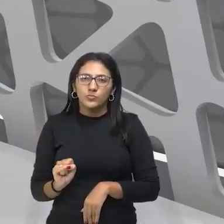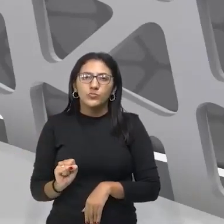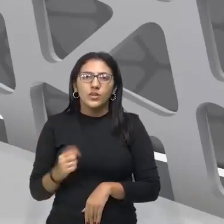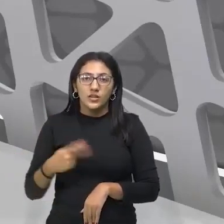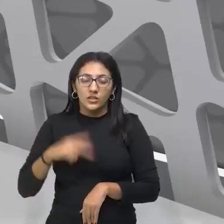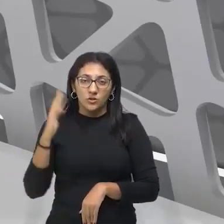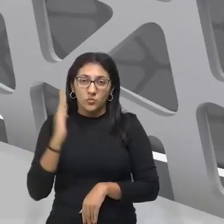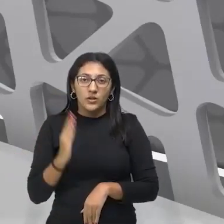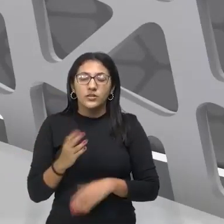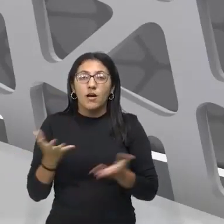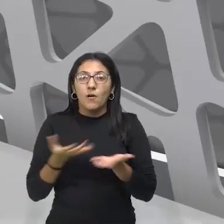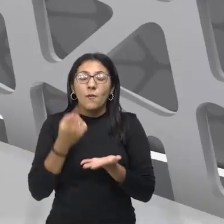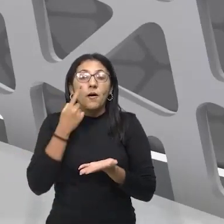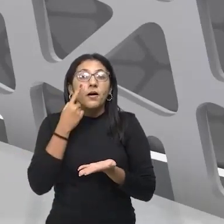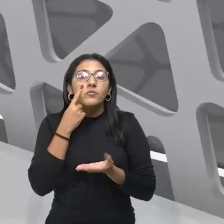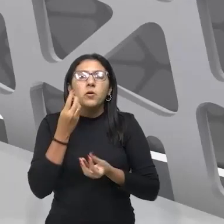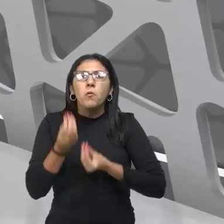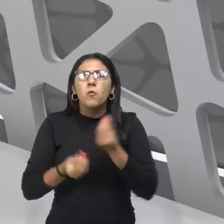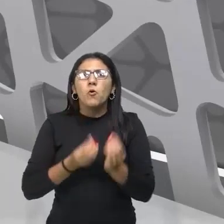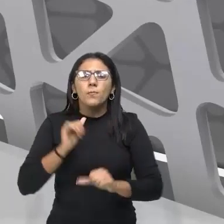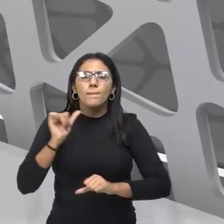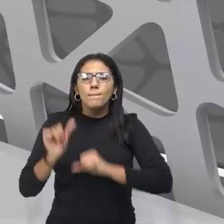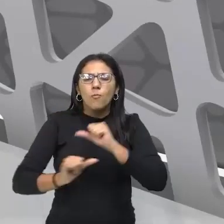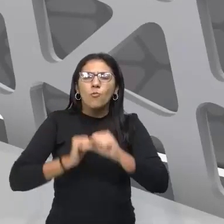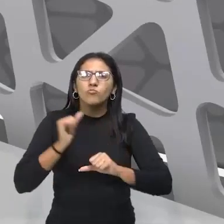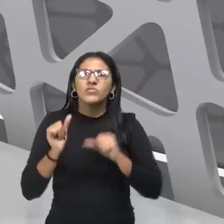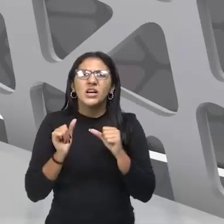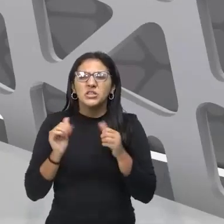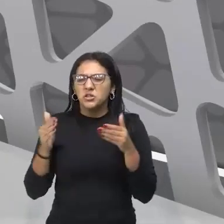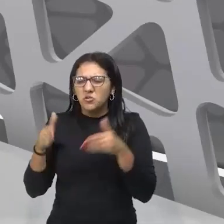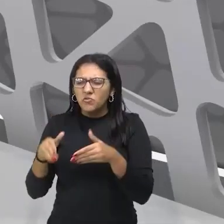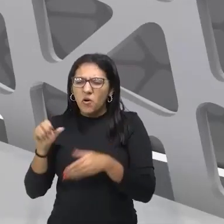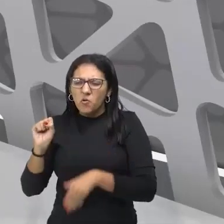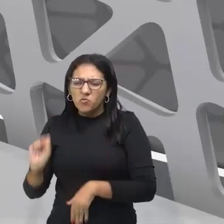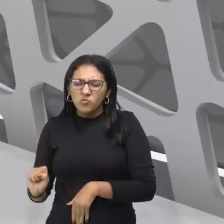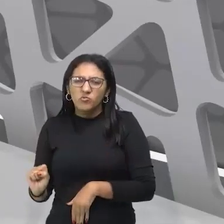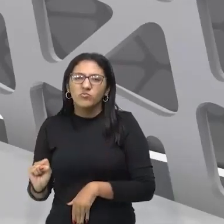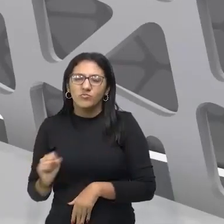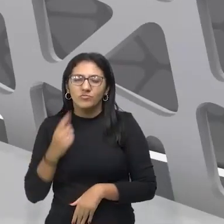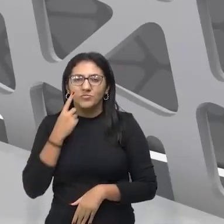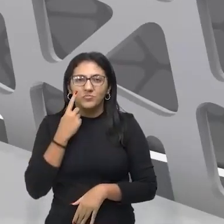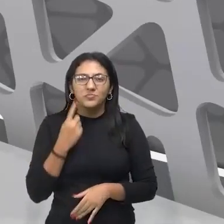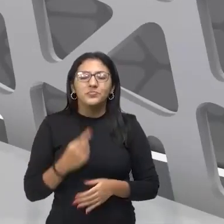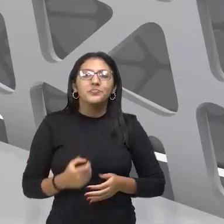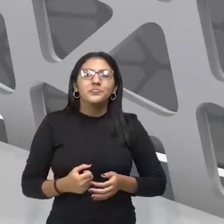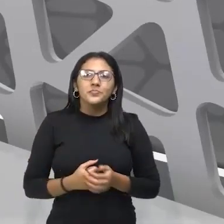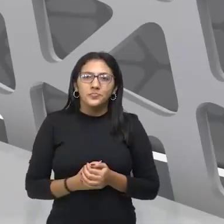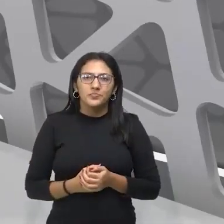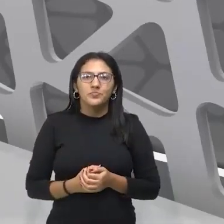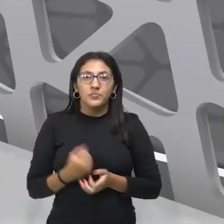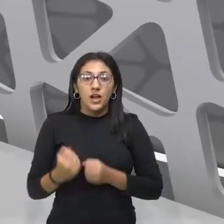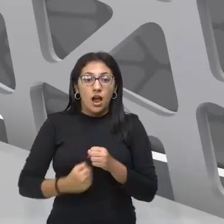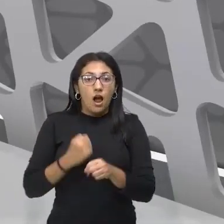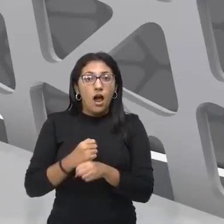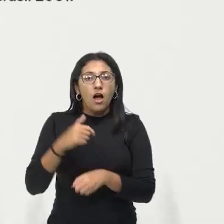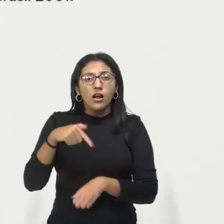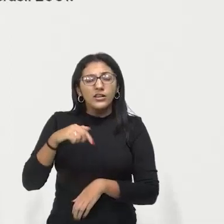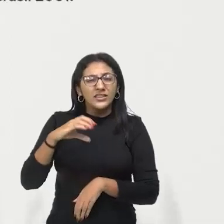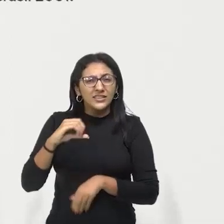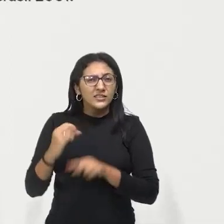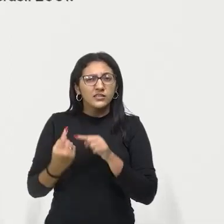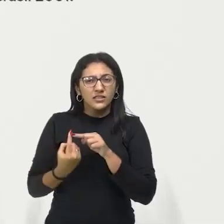Sul do Brasil, tá? Agora, vamos ver o inverso. Vamos ver a mudança dessa concentração industrial.